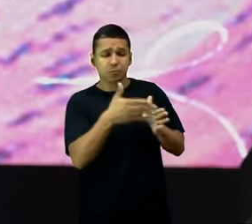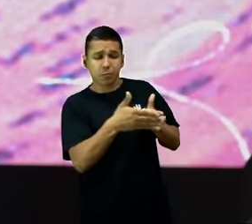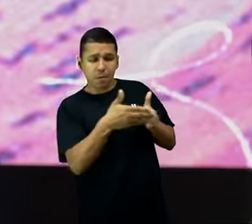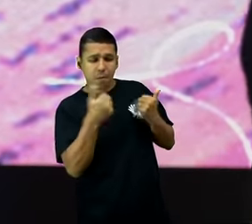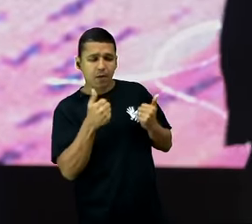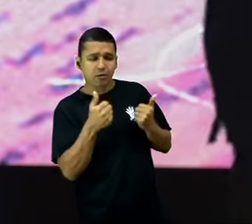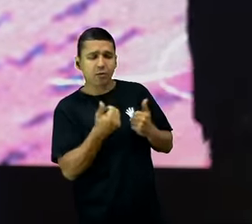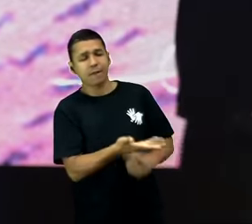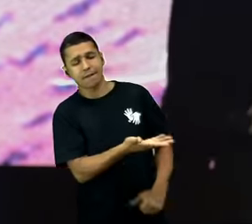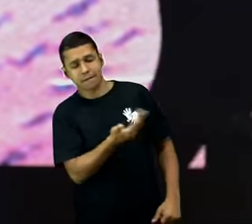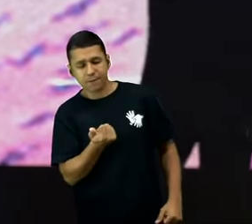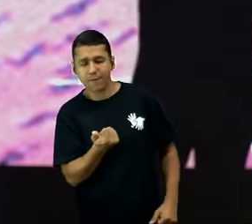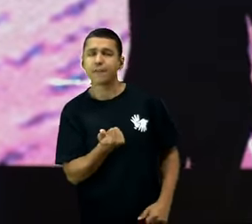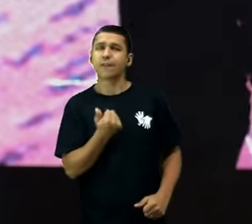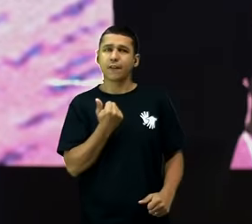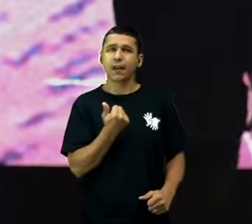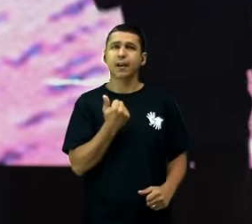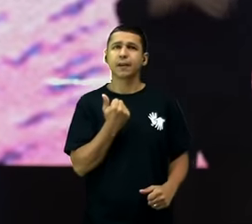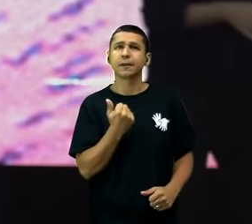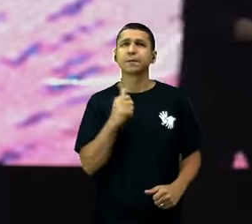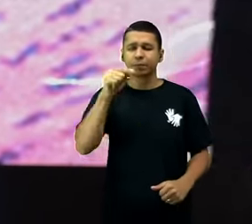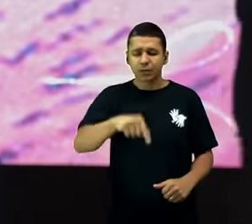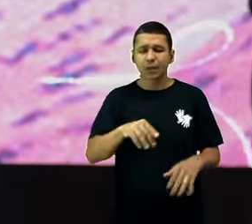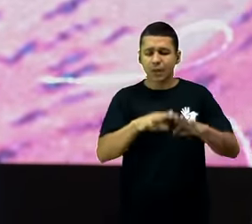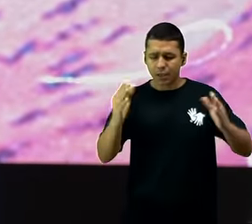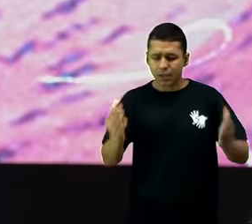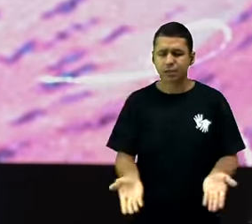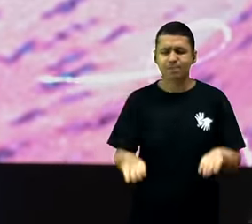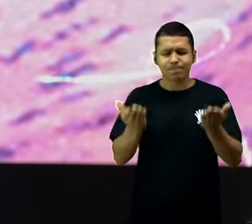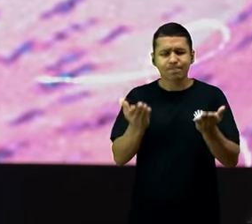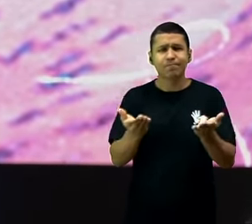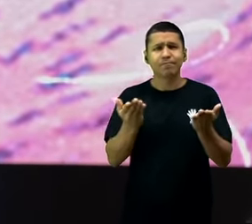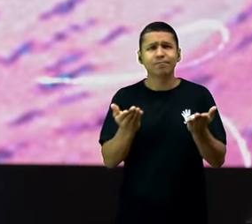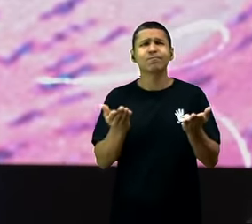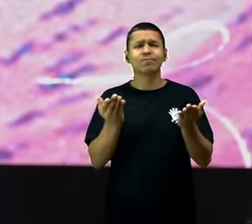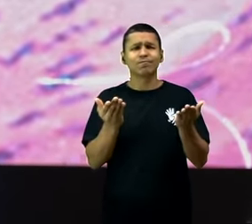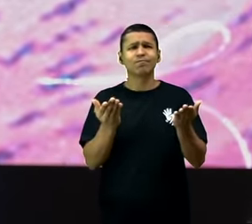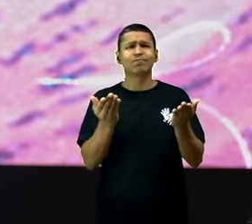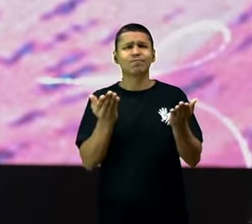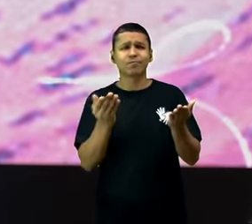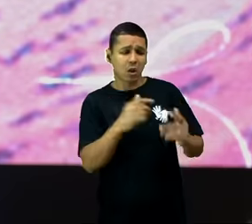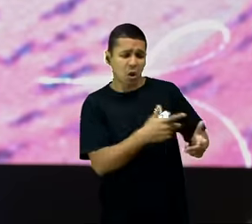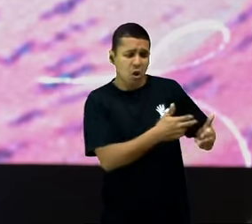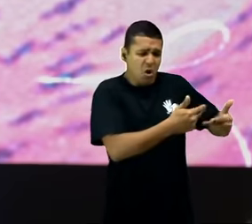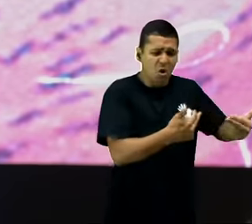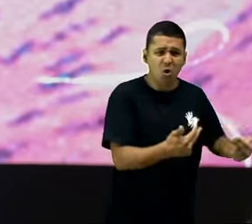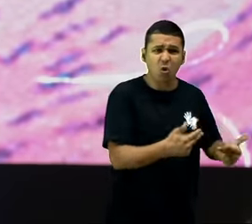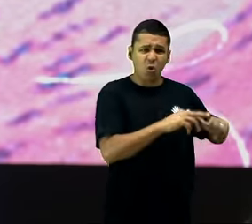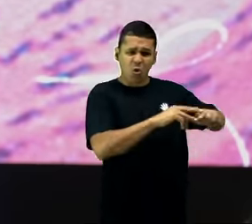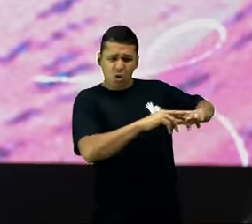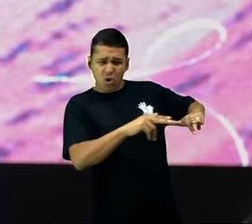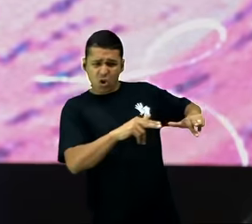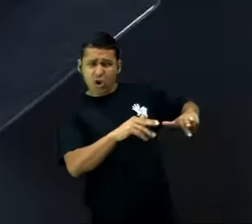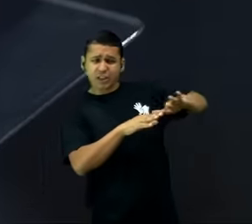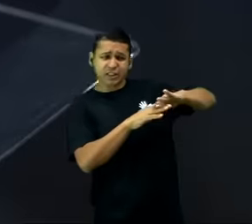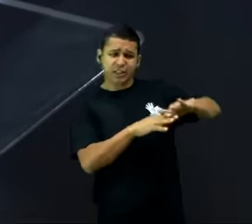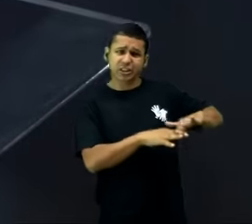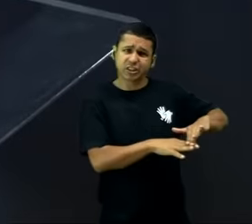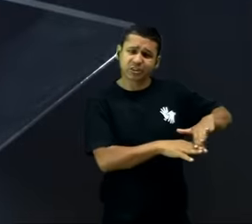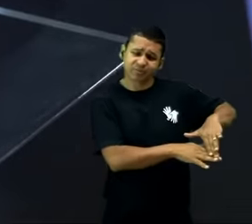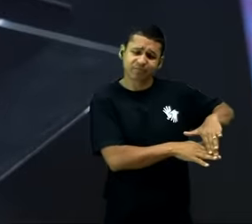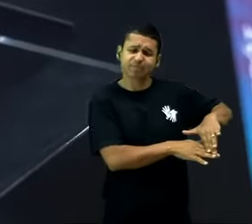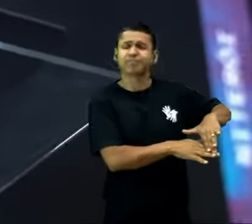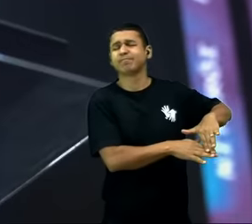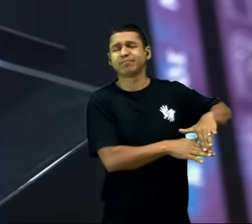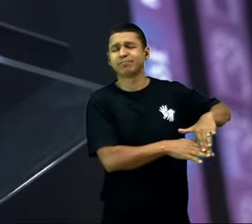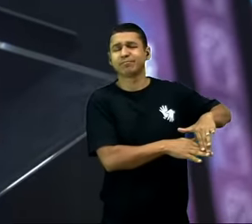para o altar o teu Isaac, coloca no altar aquilo que sem você percebeu você me tirou do centro.